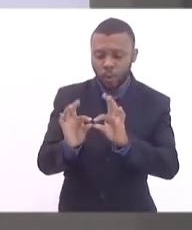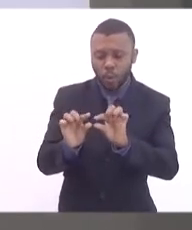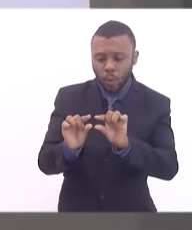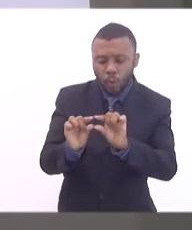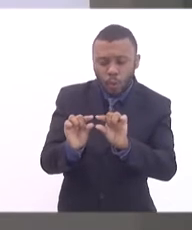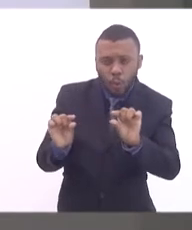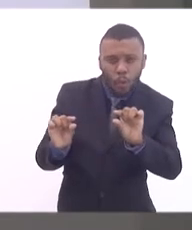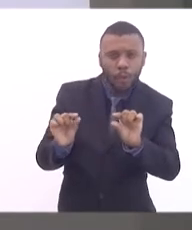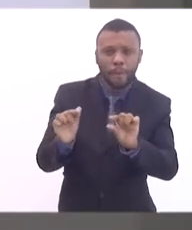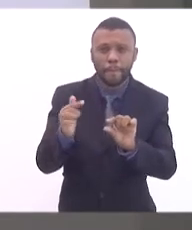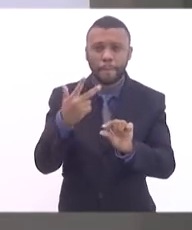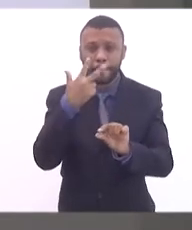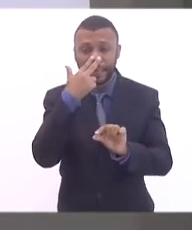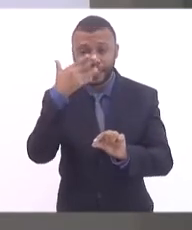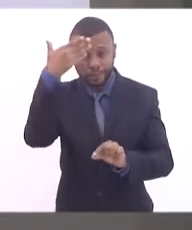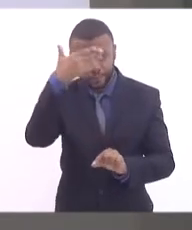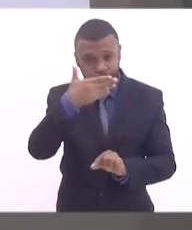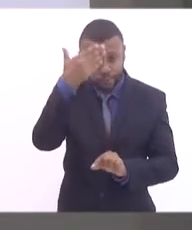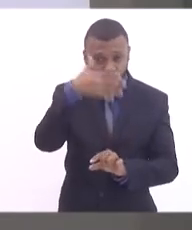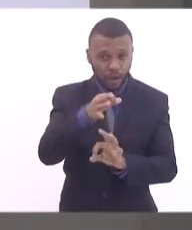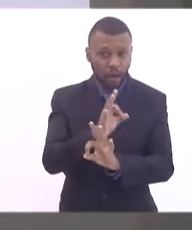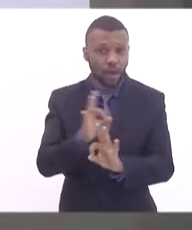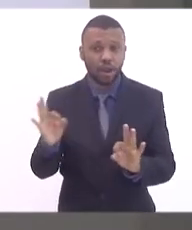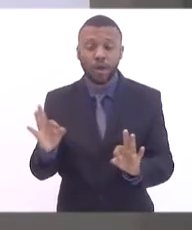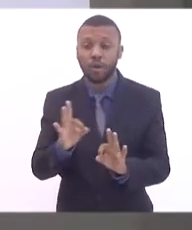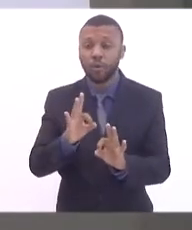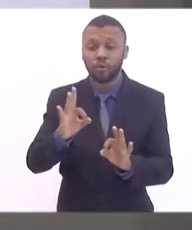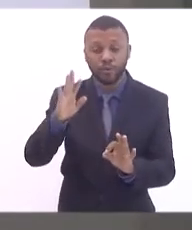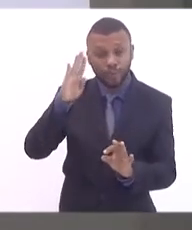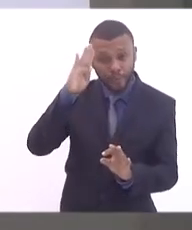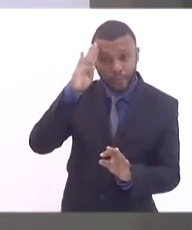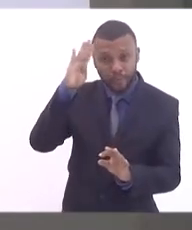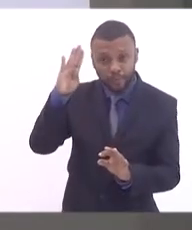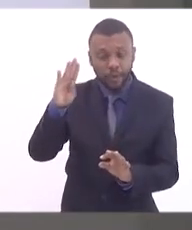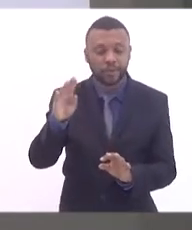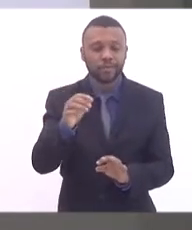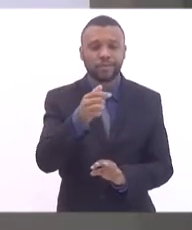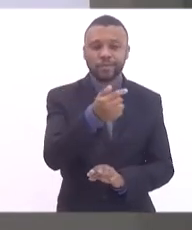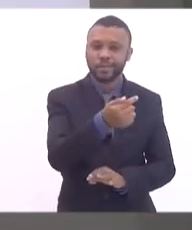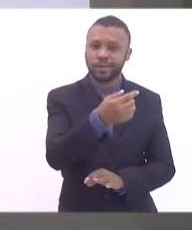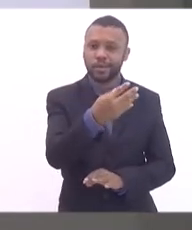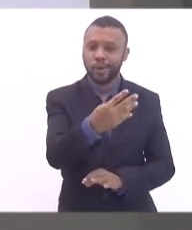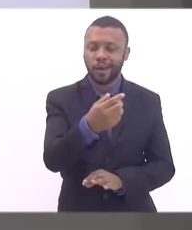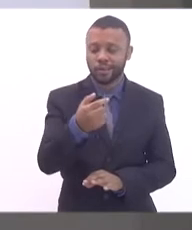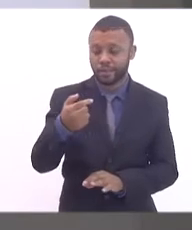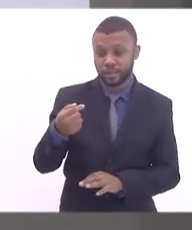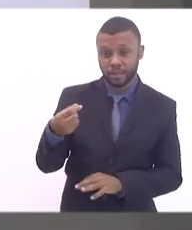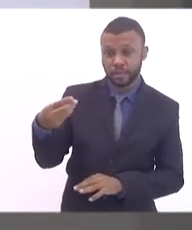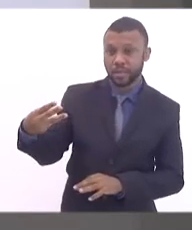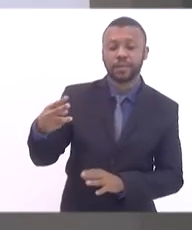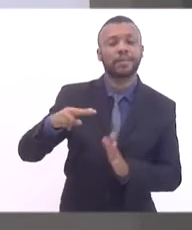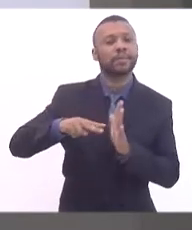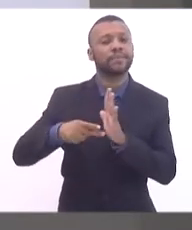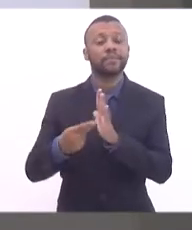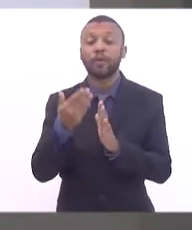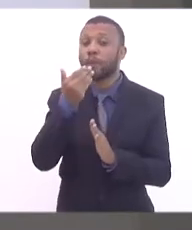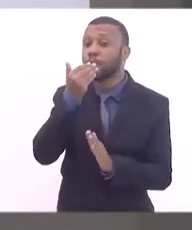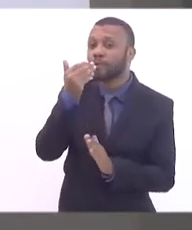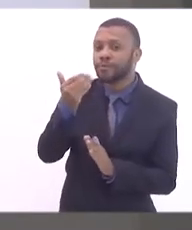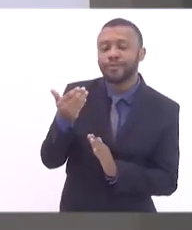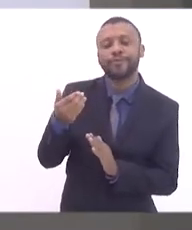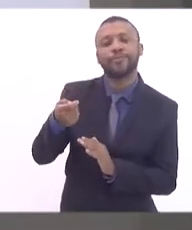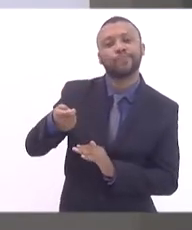que é o seguinte os dois maiores pedaços apitos 7473 são benefícios estão pedido de benefício